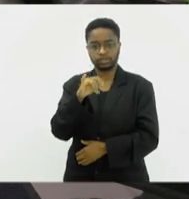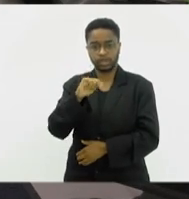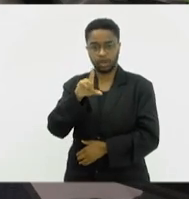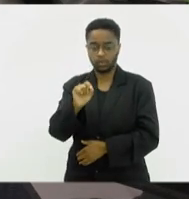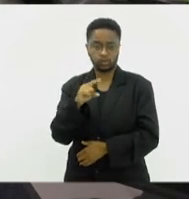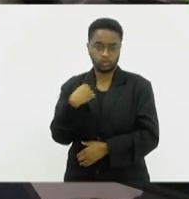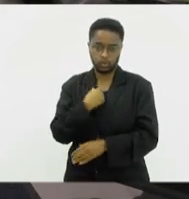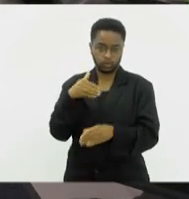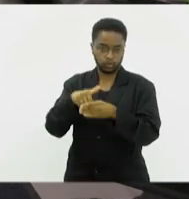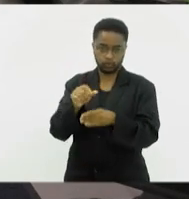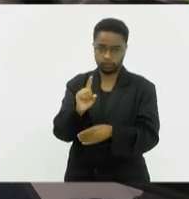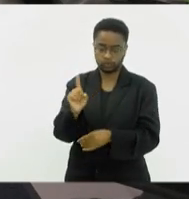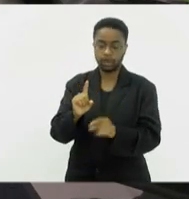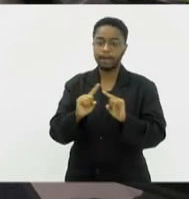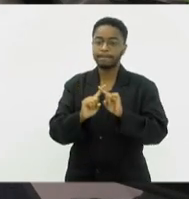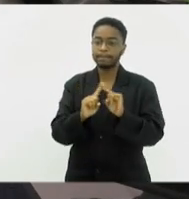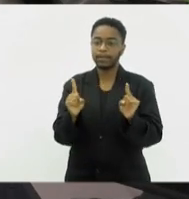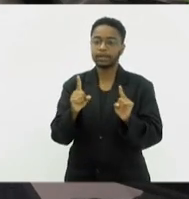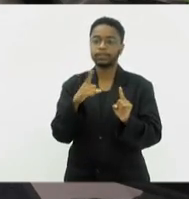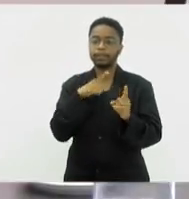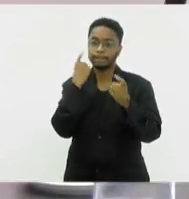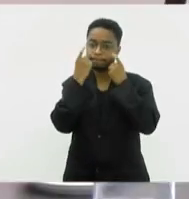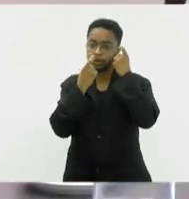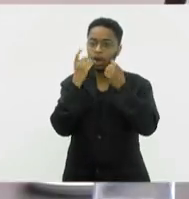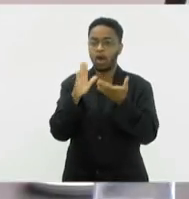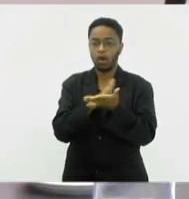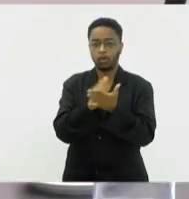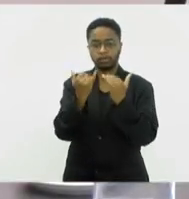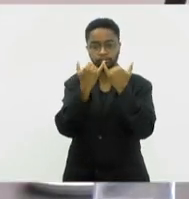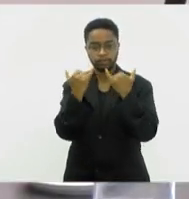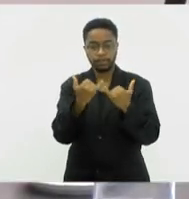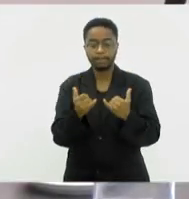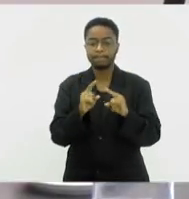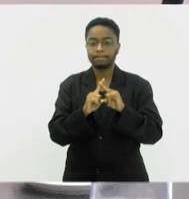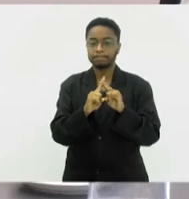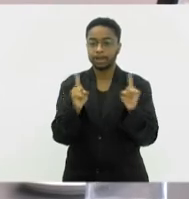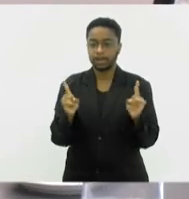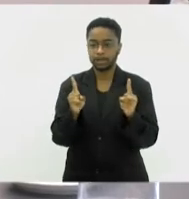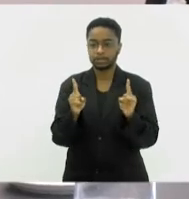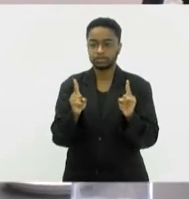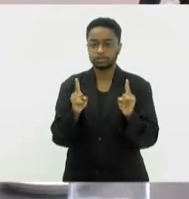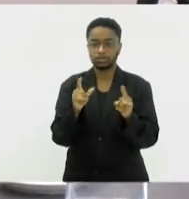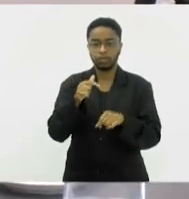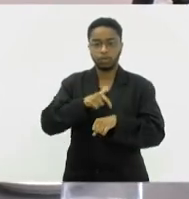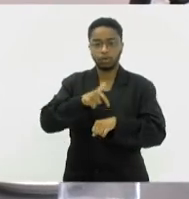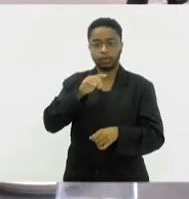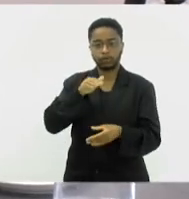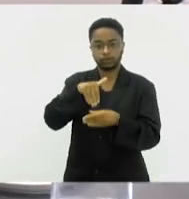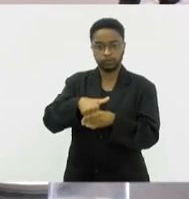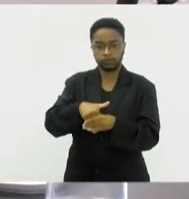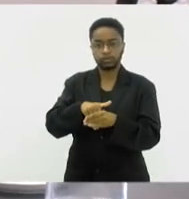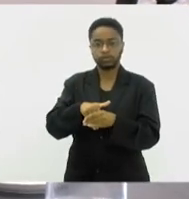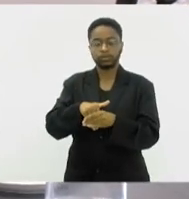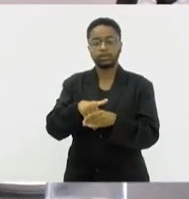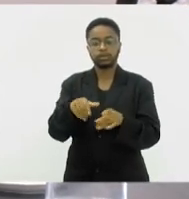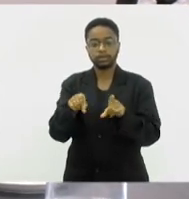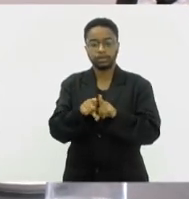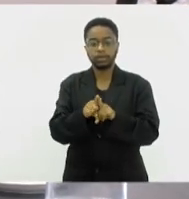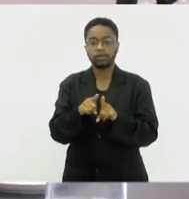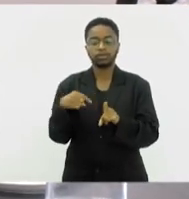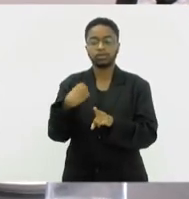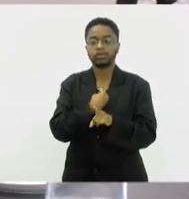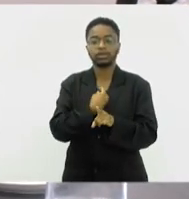nossos votos. A gente tinha algumas preocupações semelhantes, mas no bojo da votação também fomos convencidos